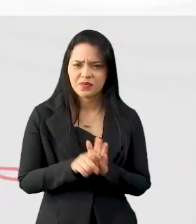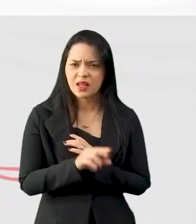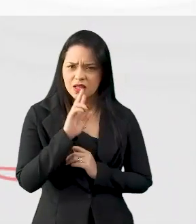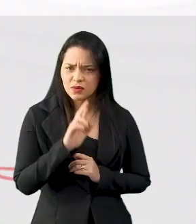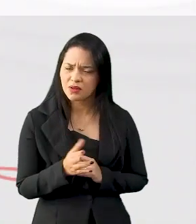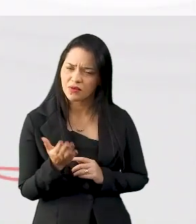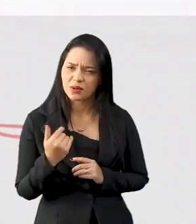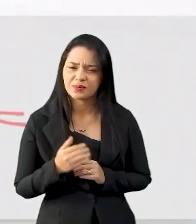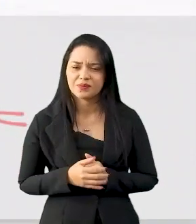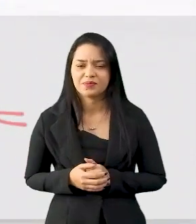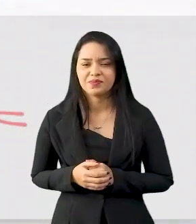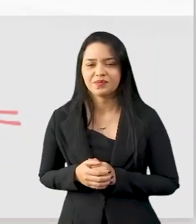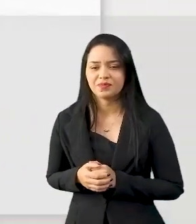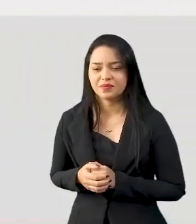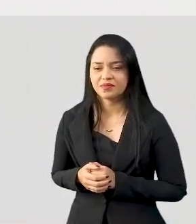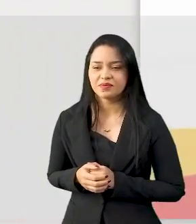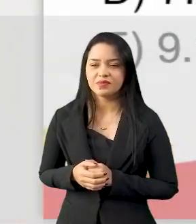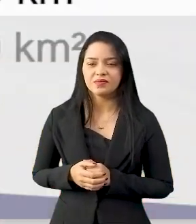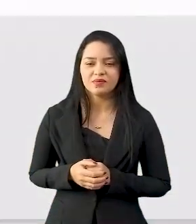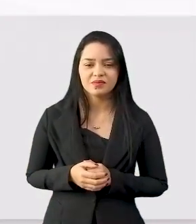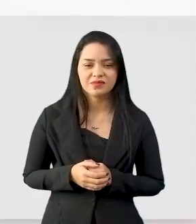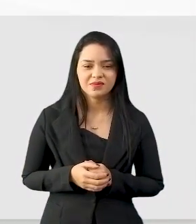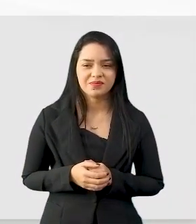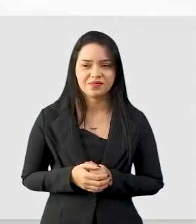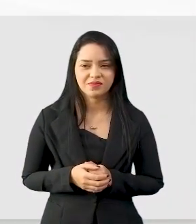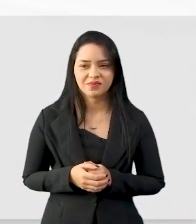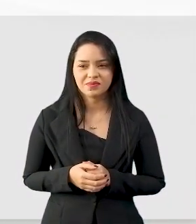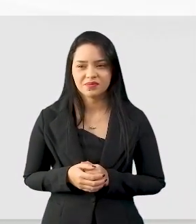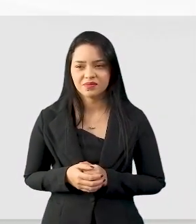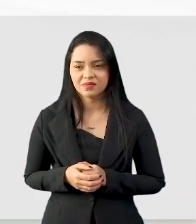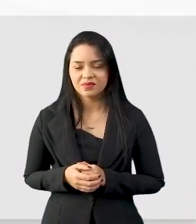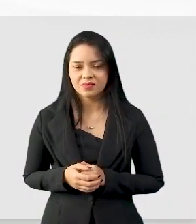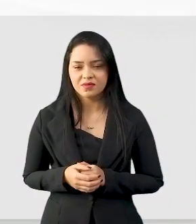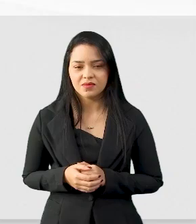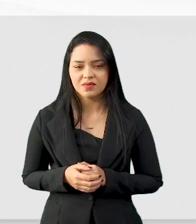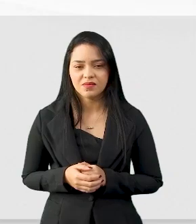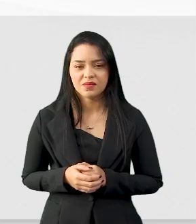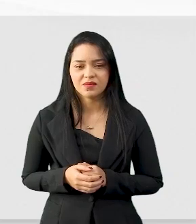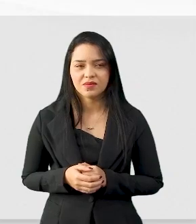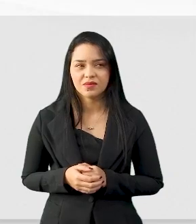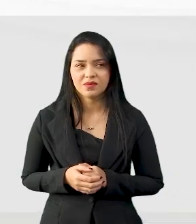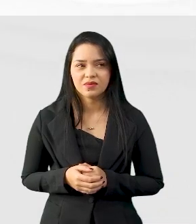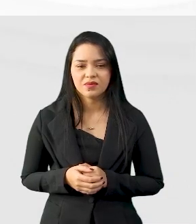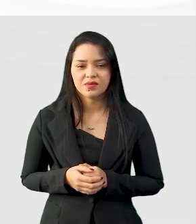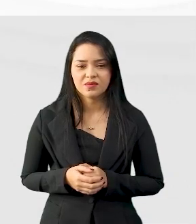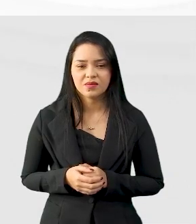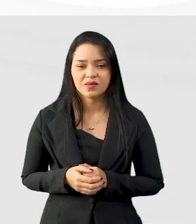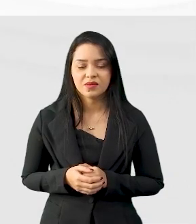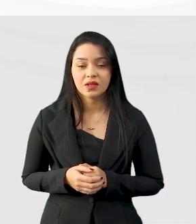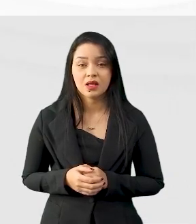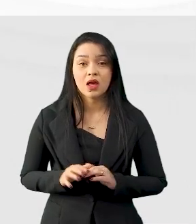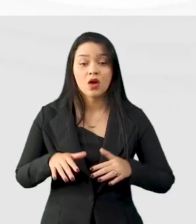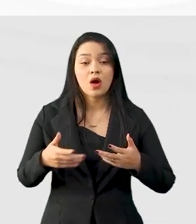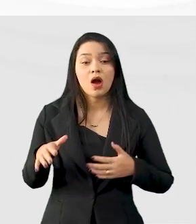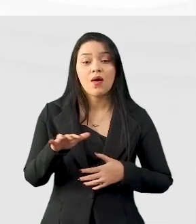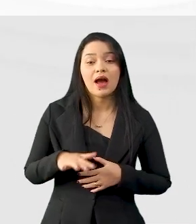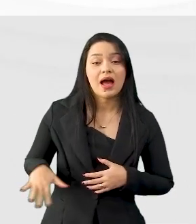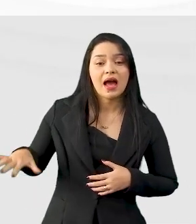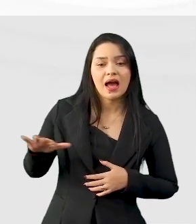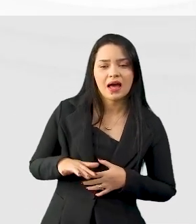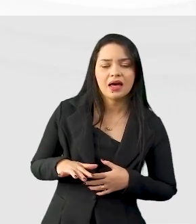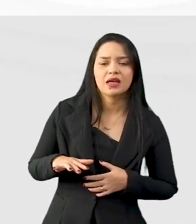lá! Vem comigo para a gente fechar com chave de ouro. Vamos lá, ligeiro. Qual é a